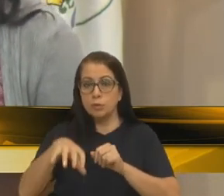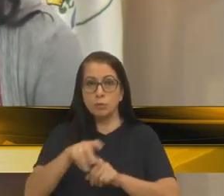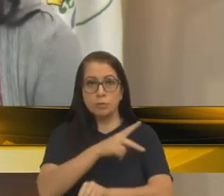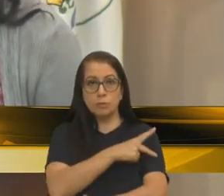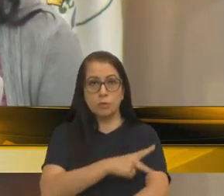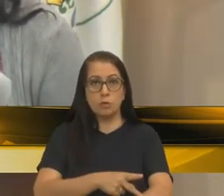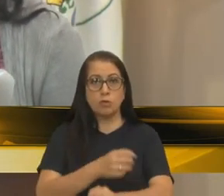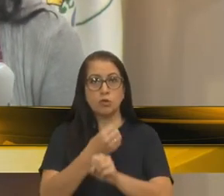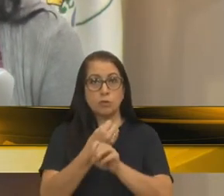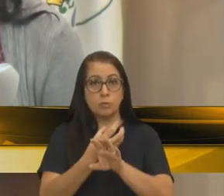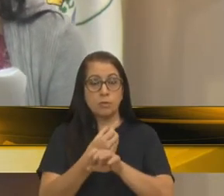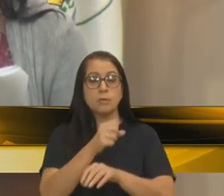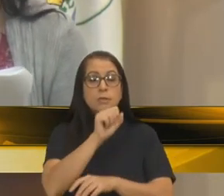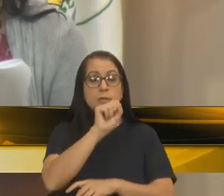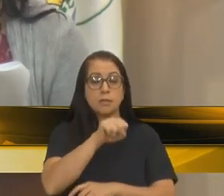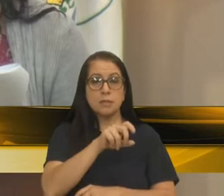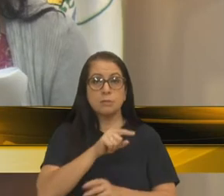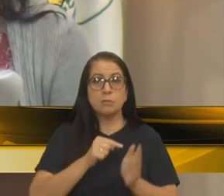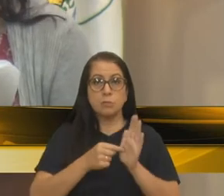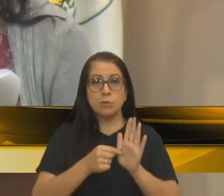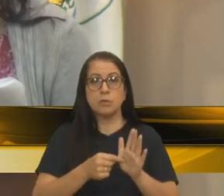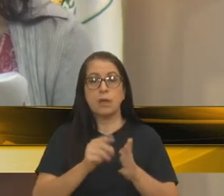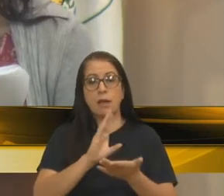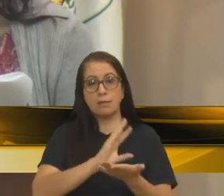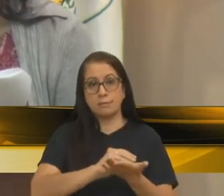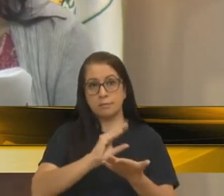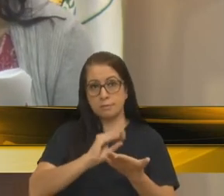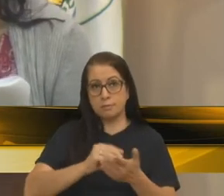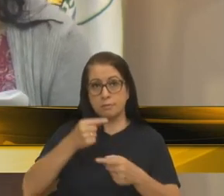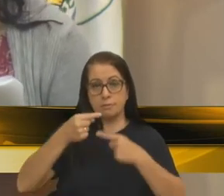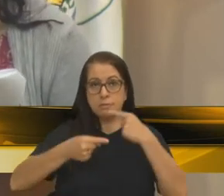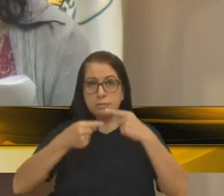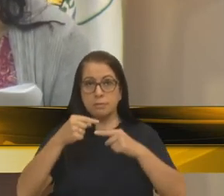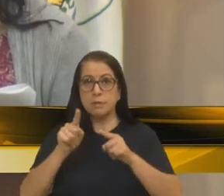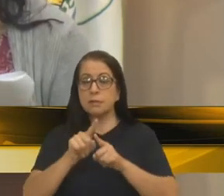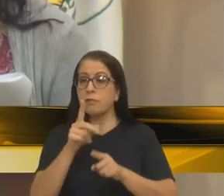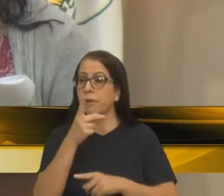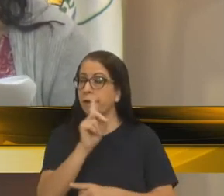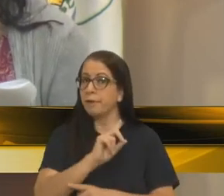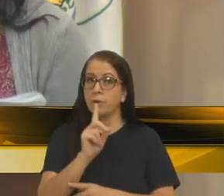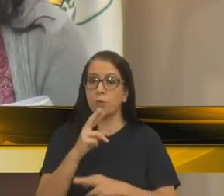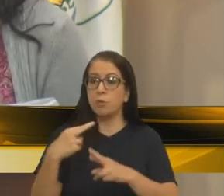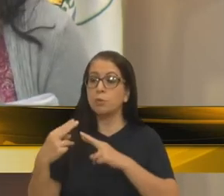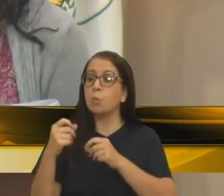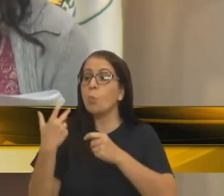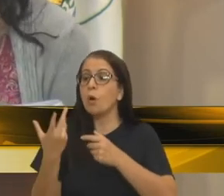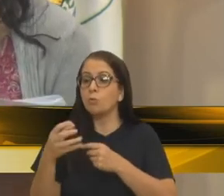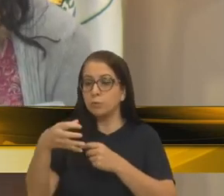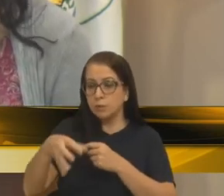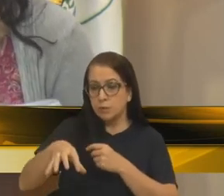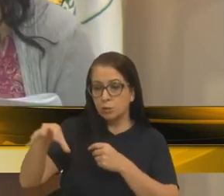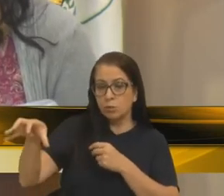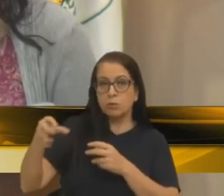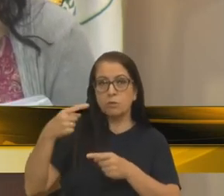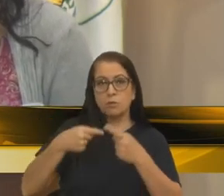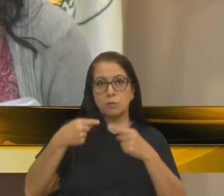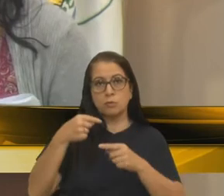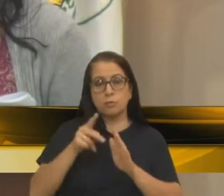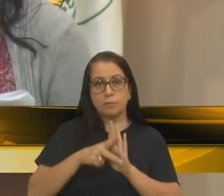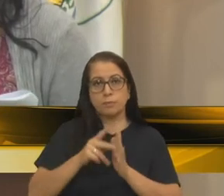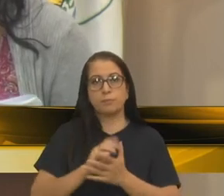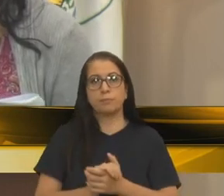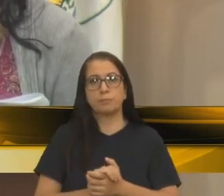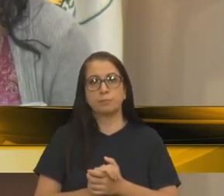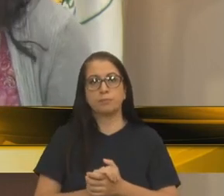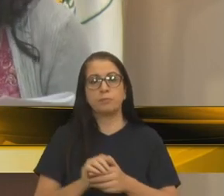SMED? Se sim, apresentar as atas dessas discussões, e se não, relacionar com quais setores foi discutido esse projeto,